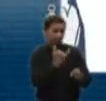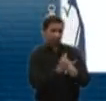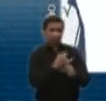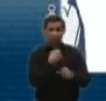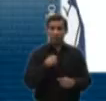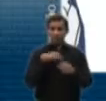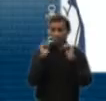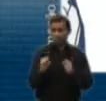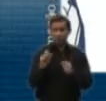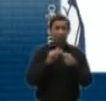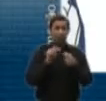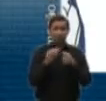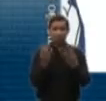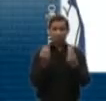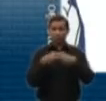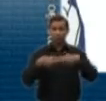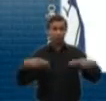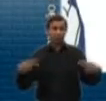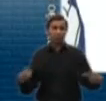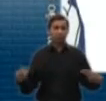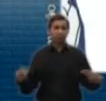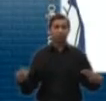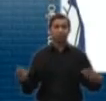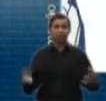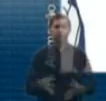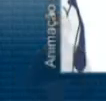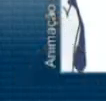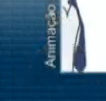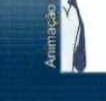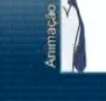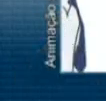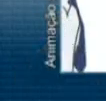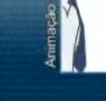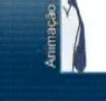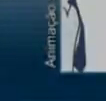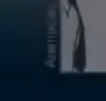fazer muitas coisas. Quem gosta de serviço repetitivo é meu papagaio. Paco!